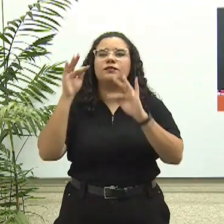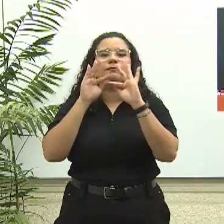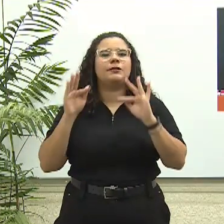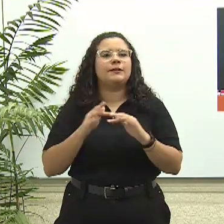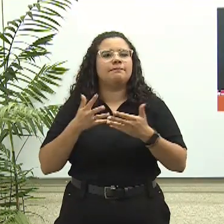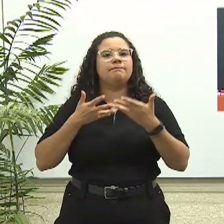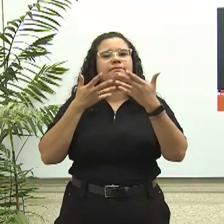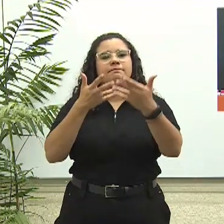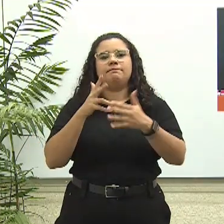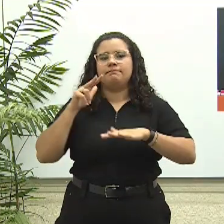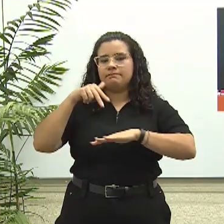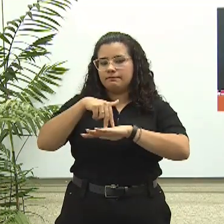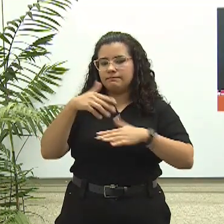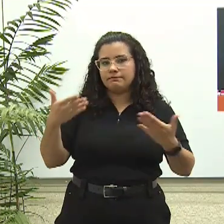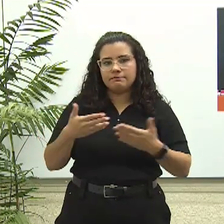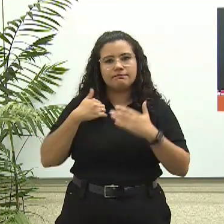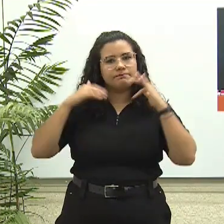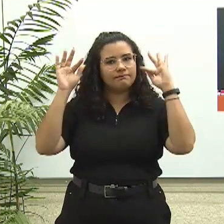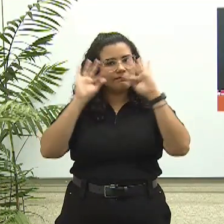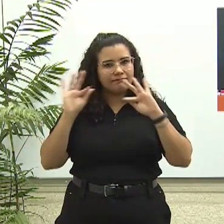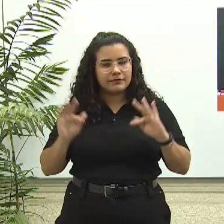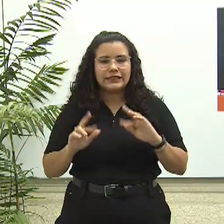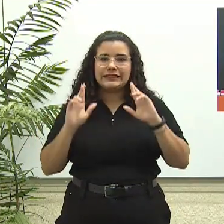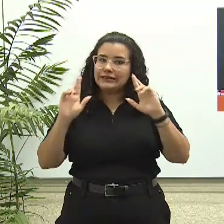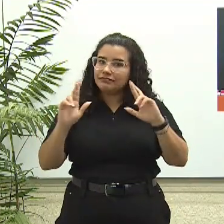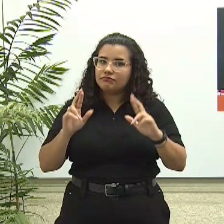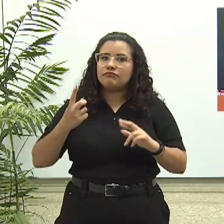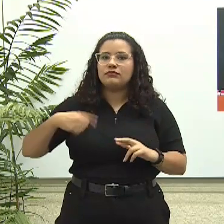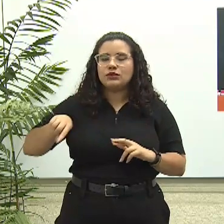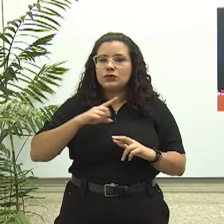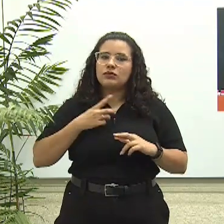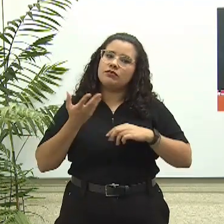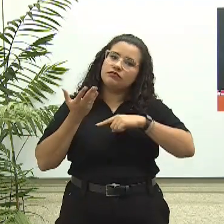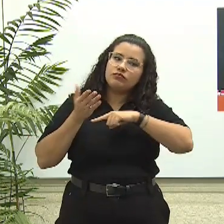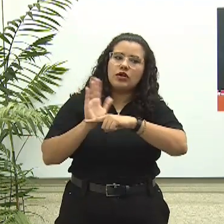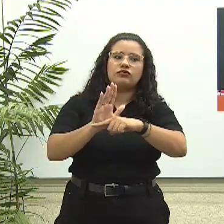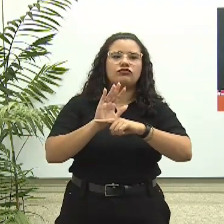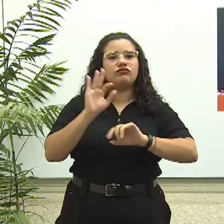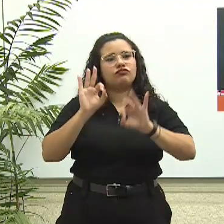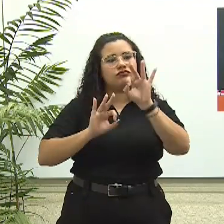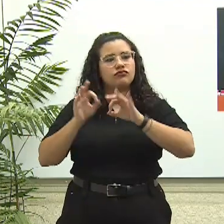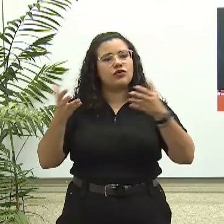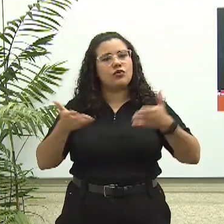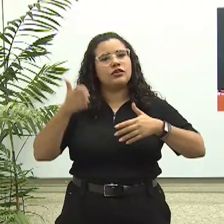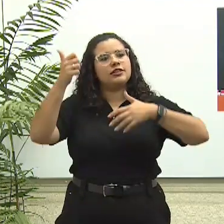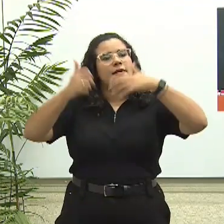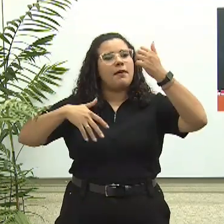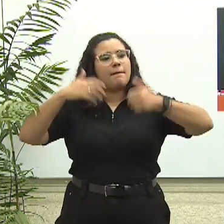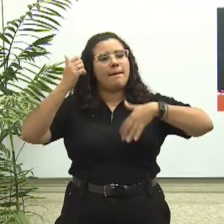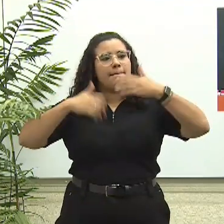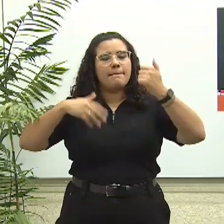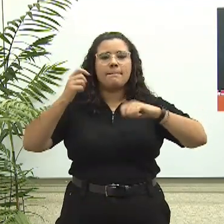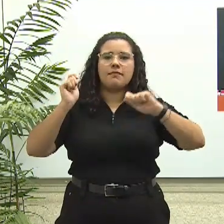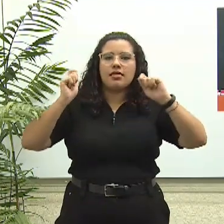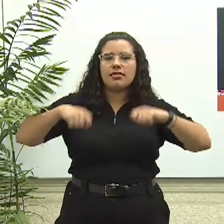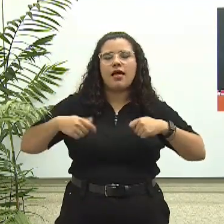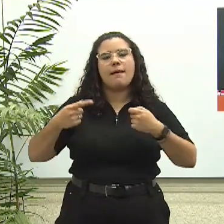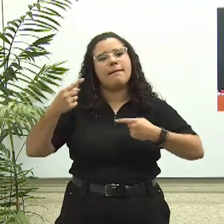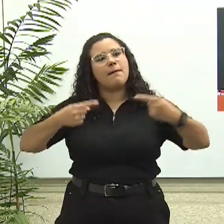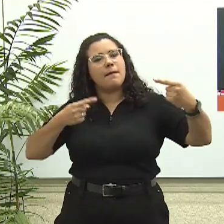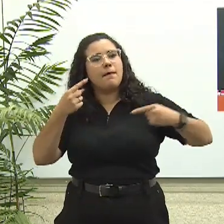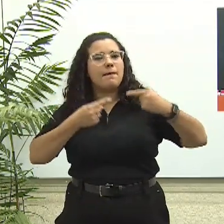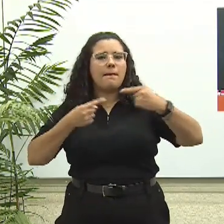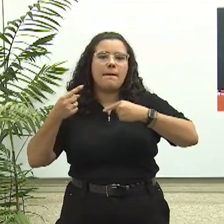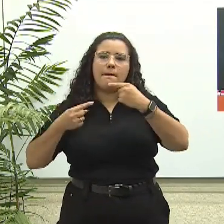agradeço mais uma vez a oportunidade de estar aqui espero que nossa obra e Nossa fala que possa instigar esse debate cada